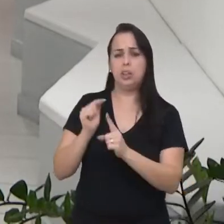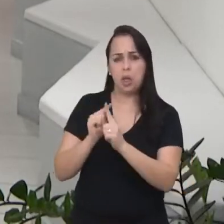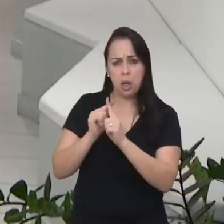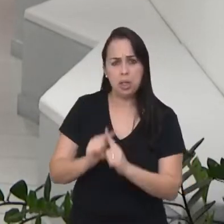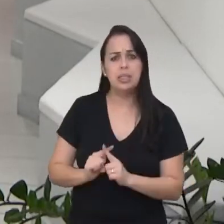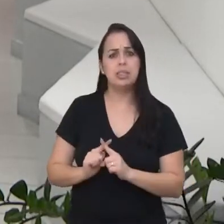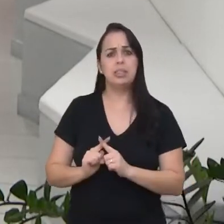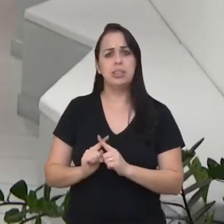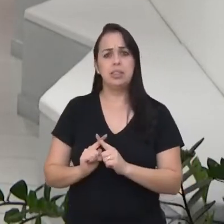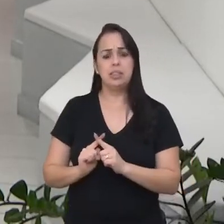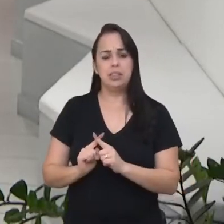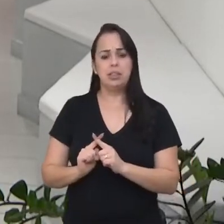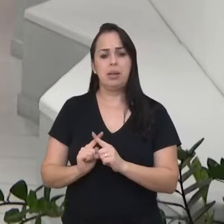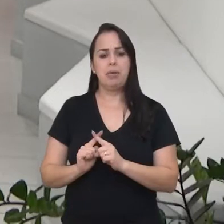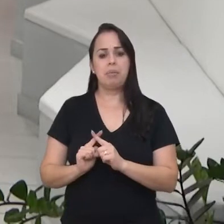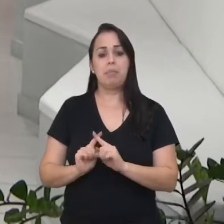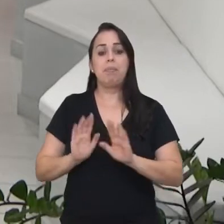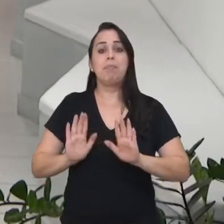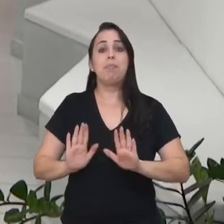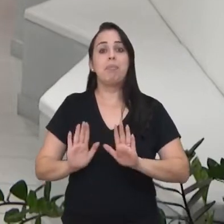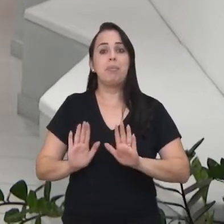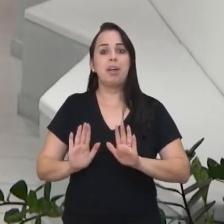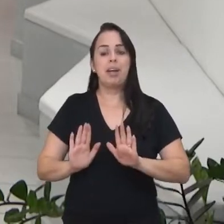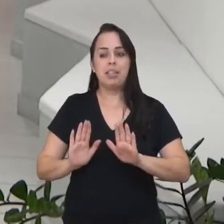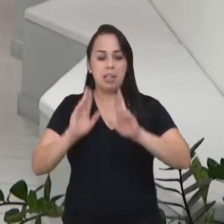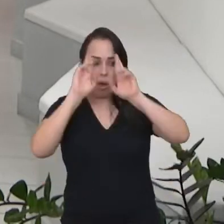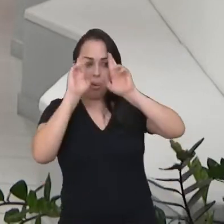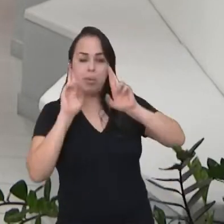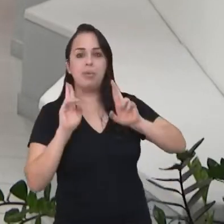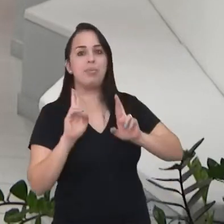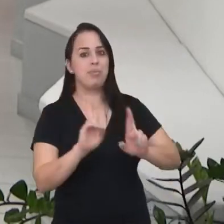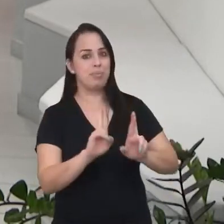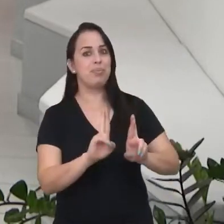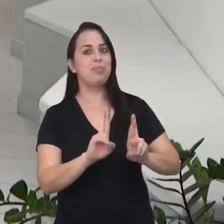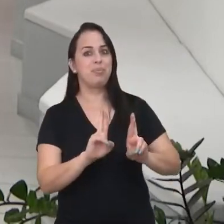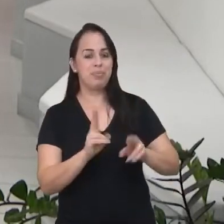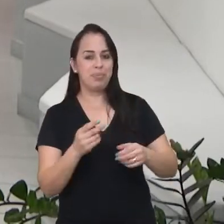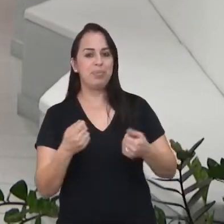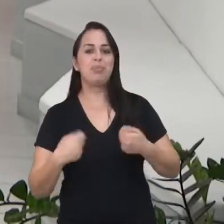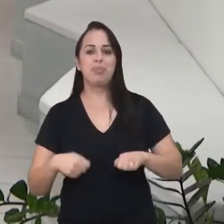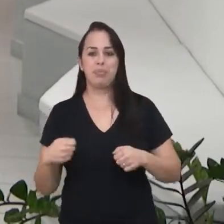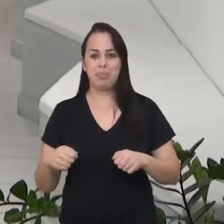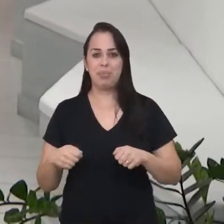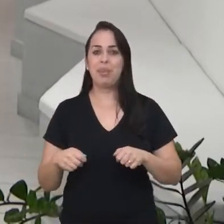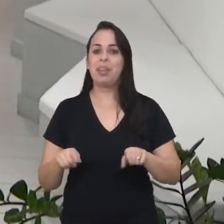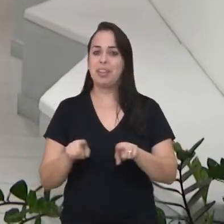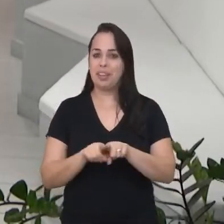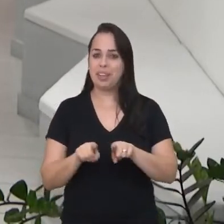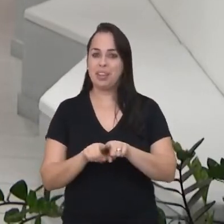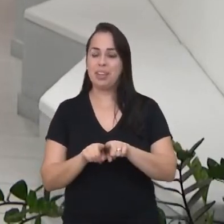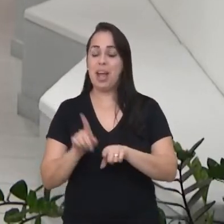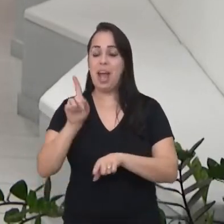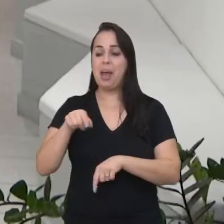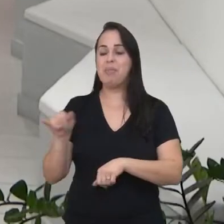pode competir no âmbito esportivo, mas ao mesmo tempo respeitando o seu adversário e tendo isso como uma ferramenta também